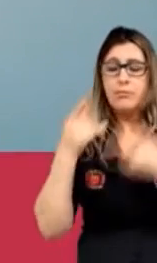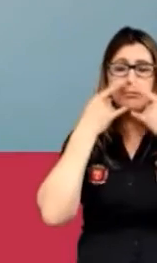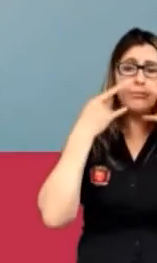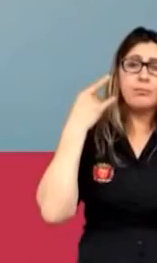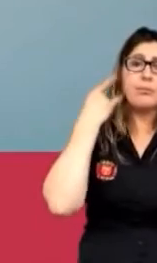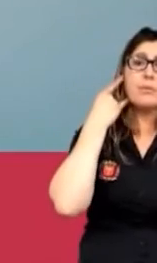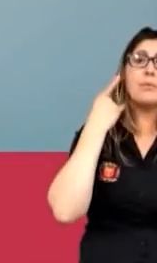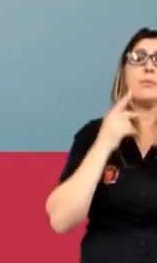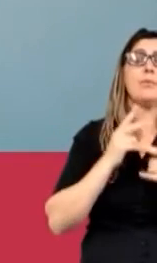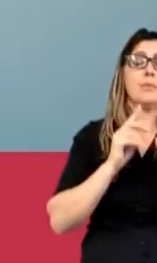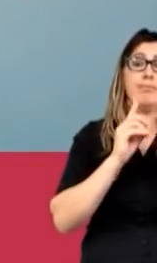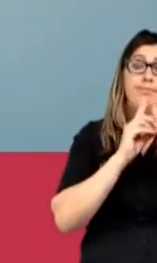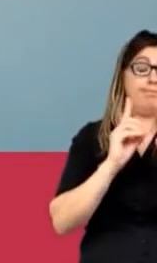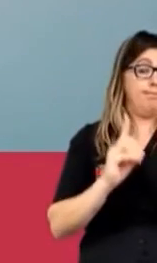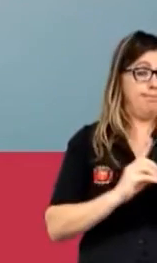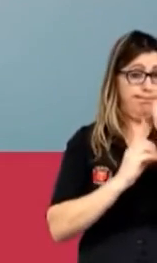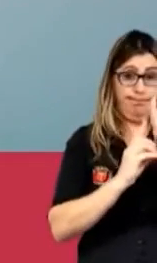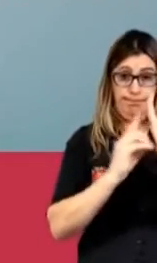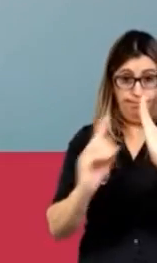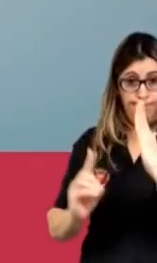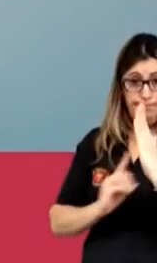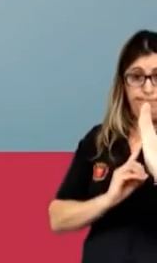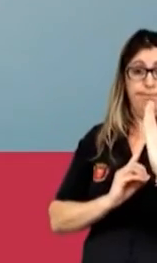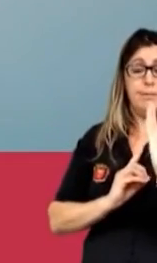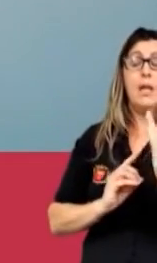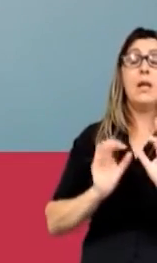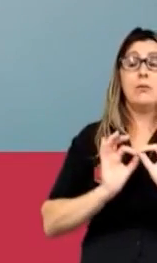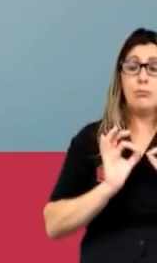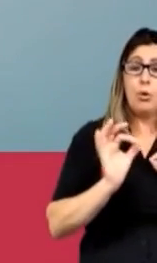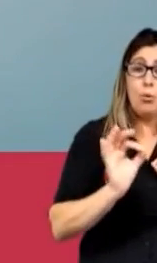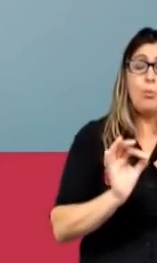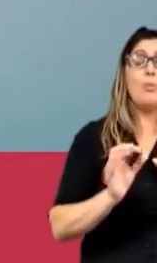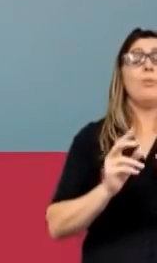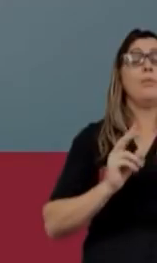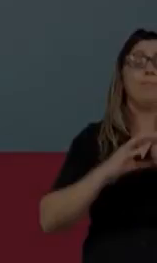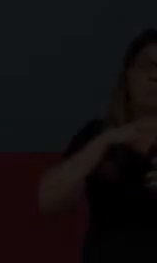máscara, mantenha o distanciamento e a nossa população idosa permaneçam em casa.